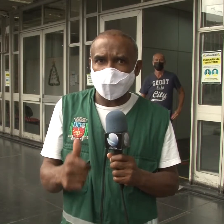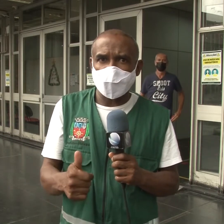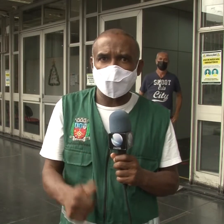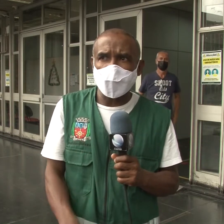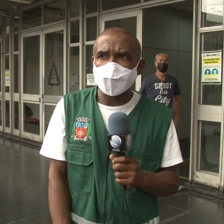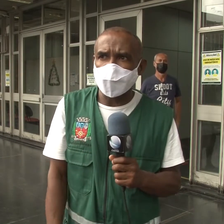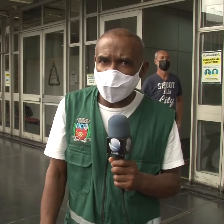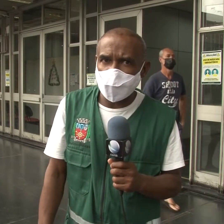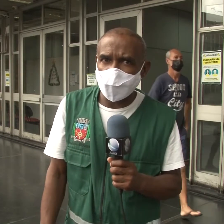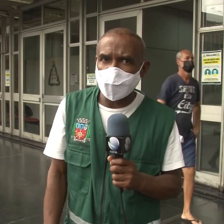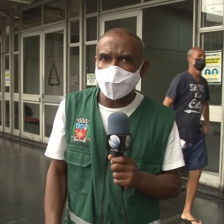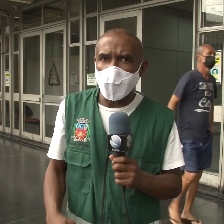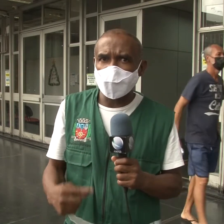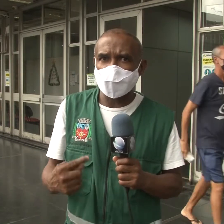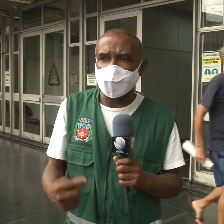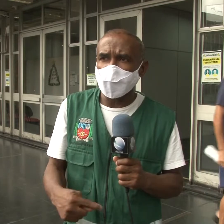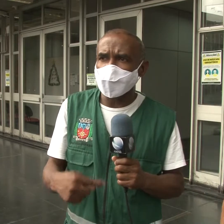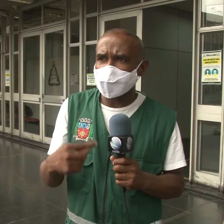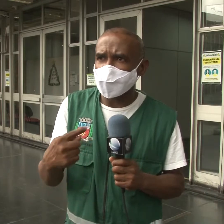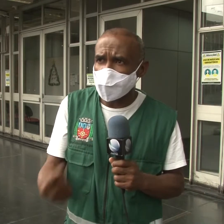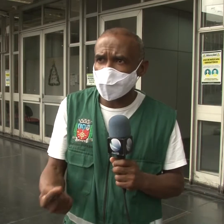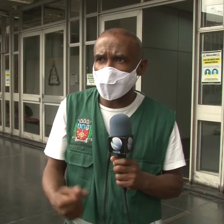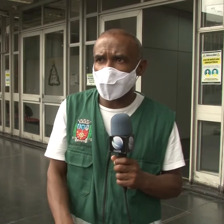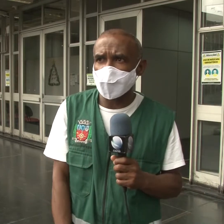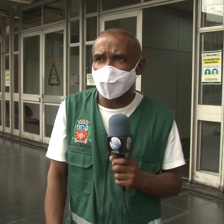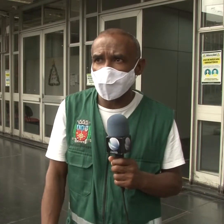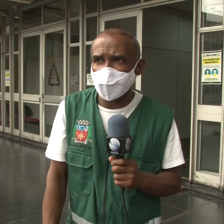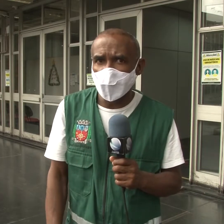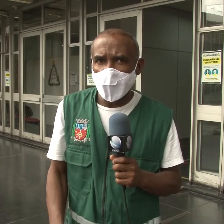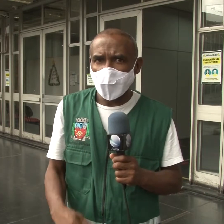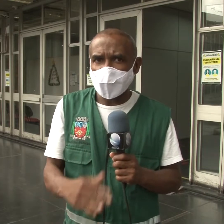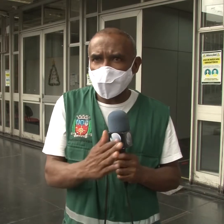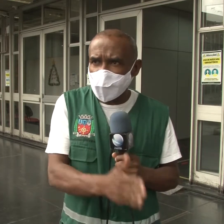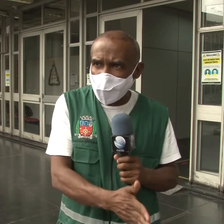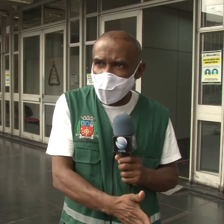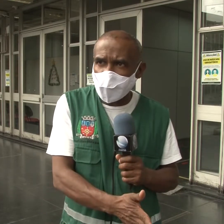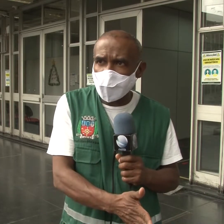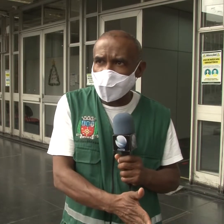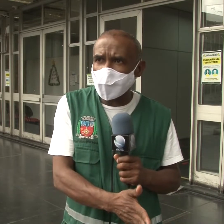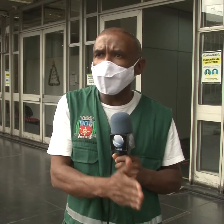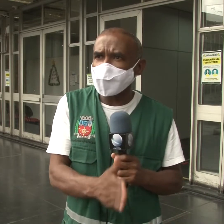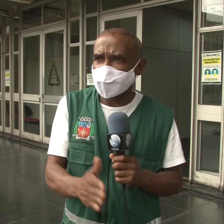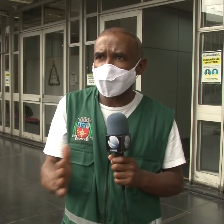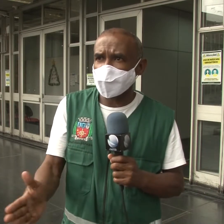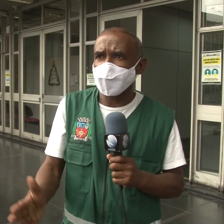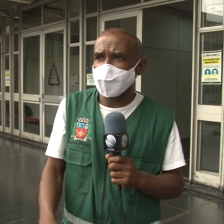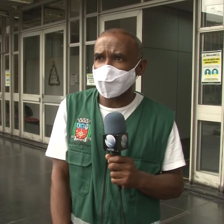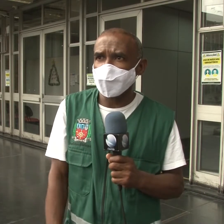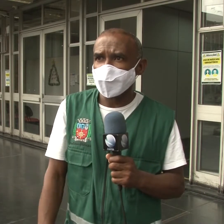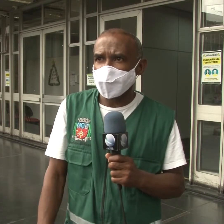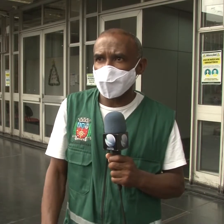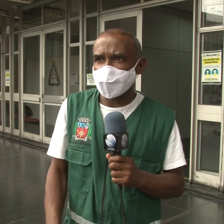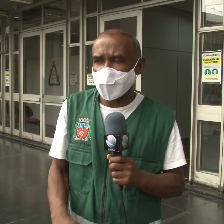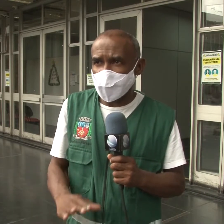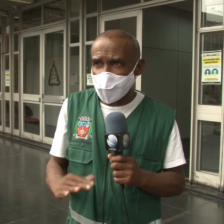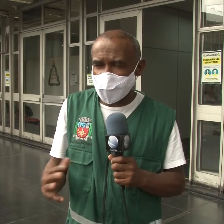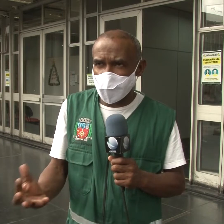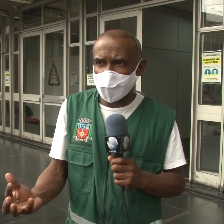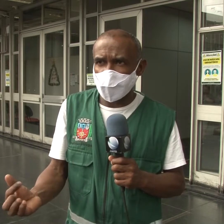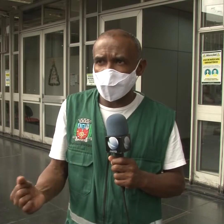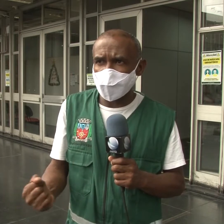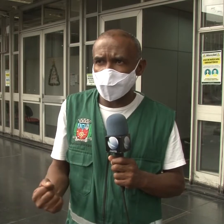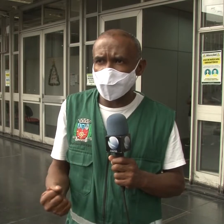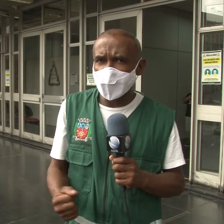prefeitura, o prefeito autorizou o auxílio de 5 salários mínimos para que eles possam recomeçar a sua vida. A gente sabe